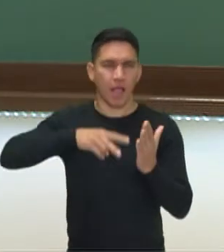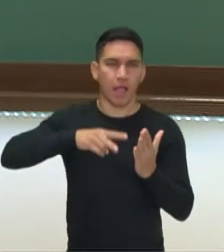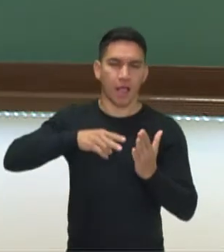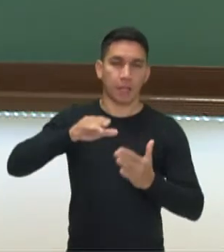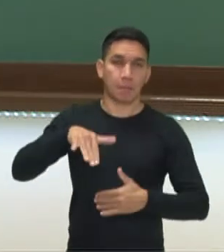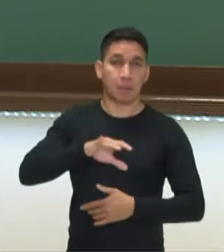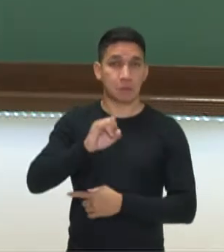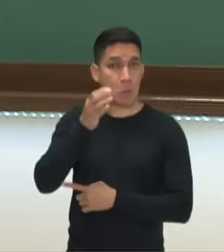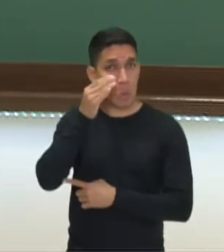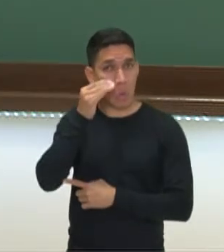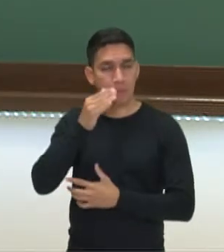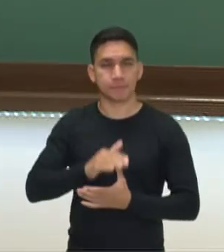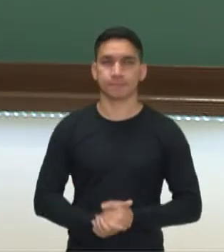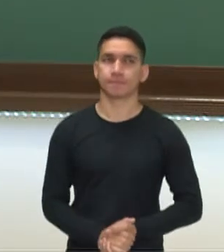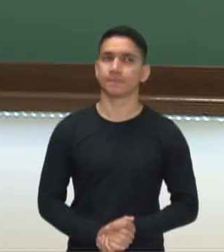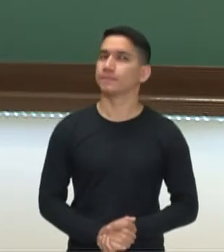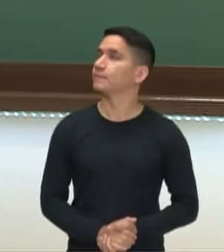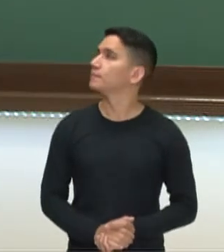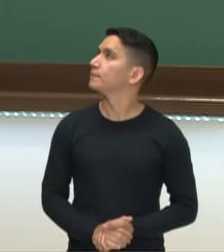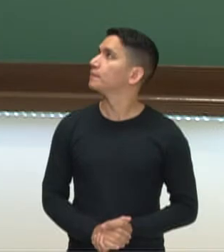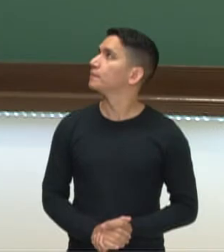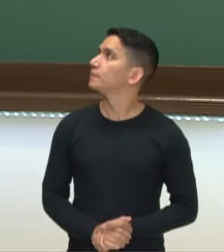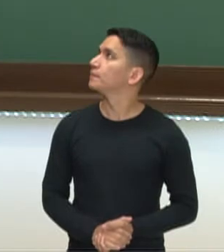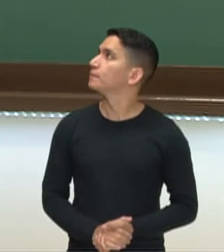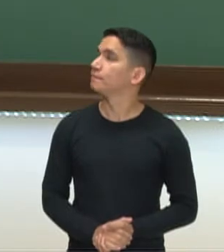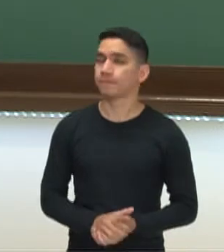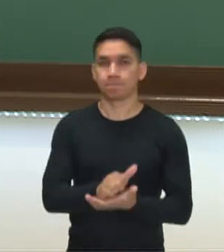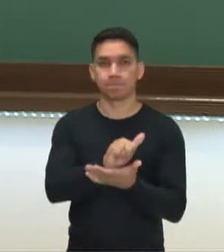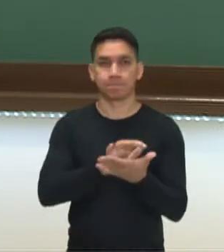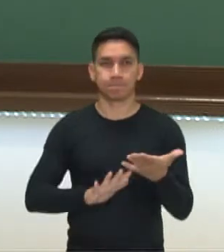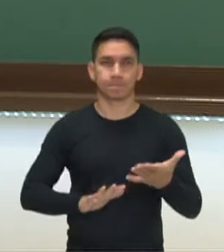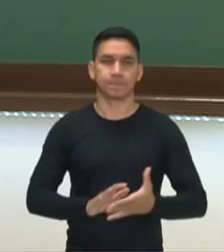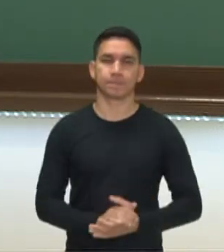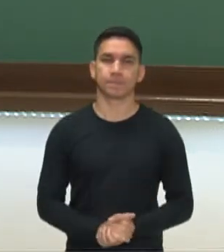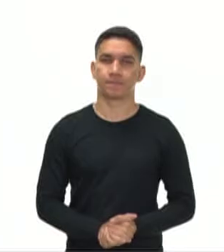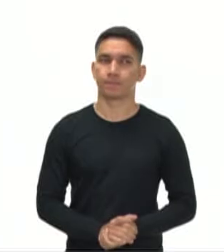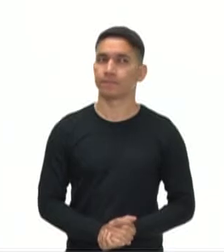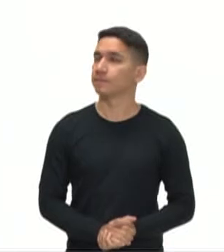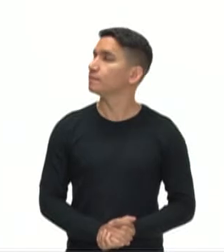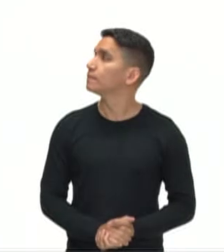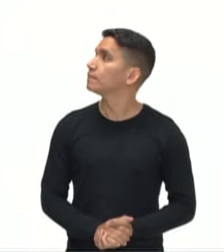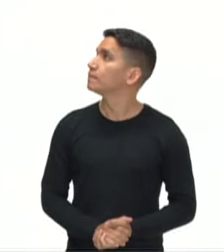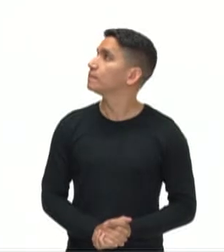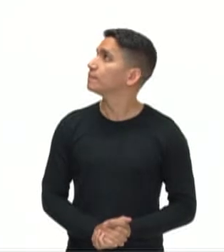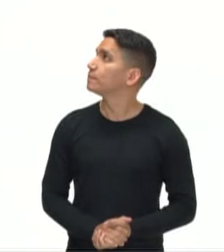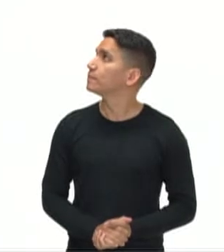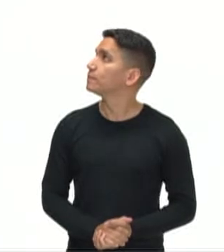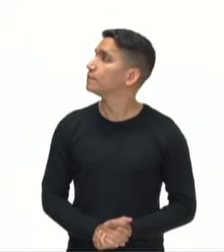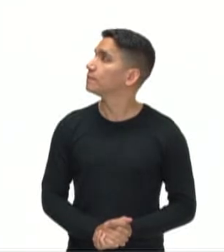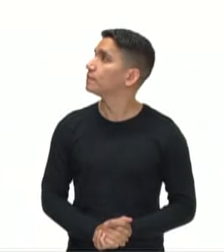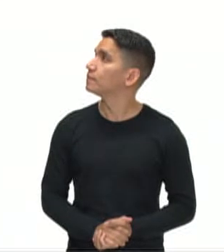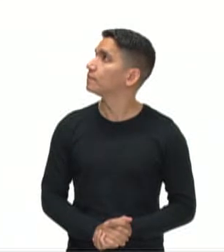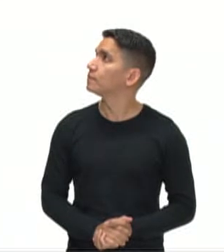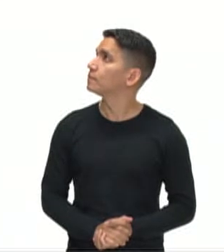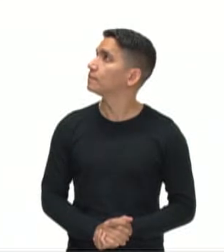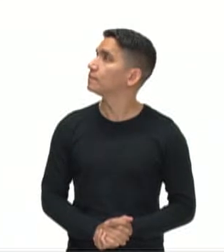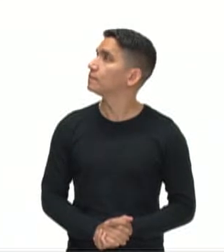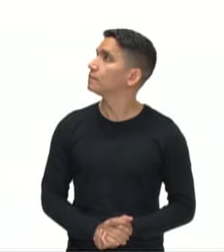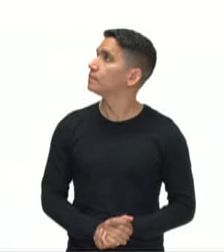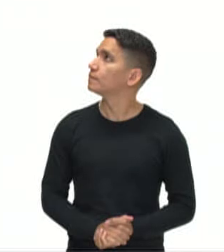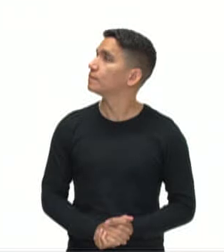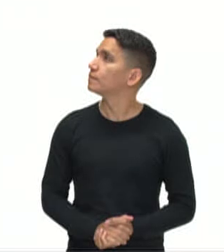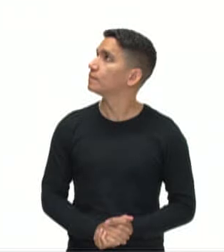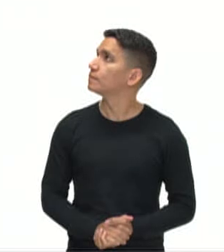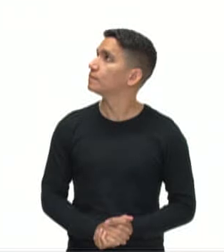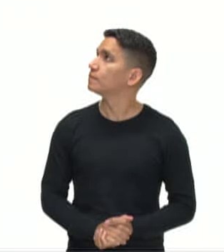se tiverem interesse. Tá? Actividade. Después de ler el enunciado abajo, ¿hay